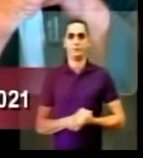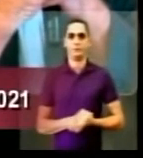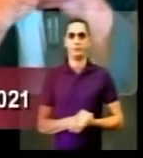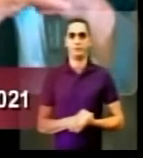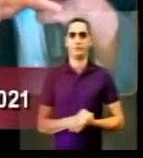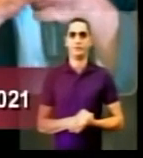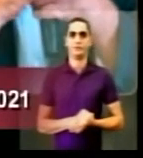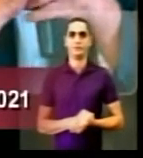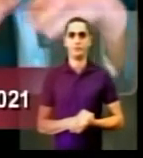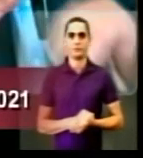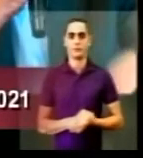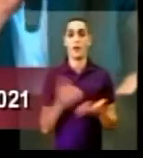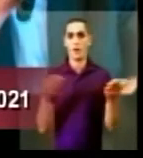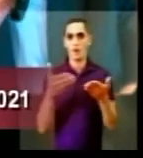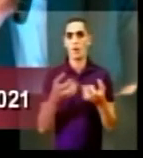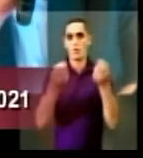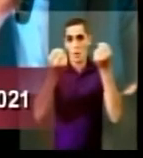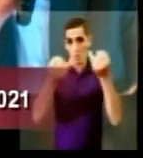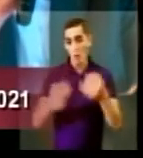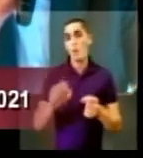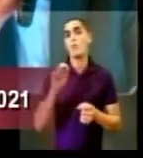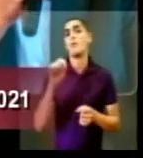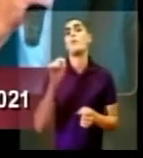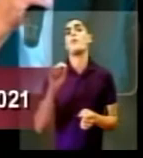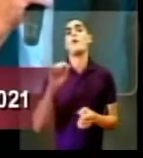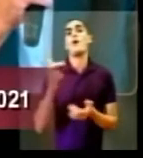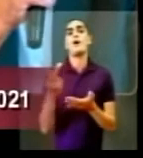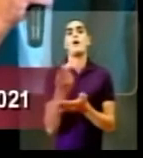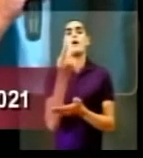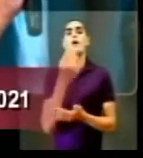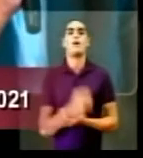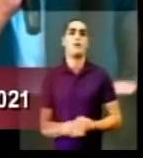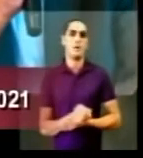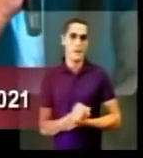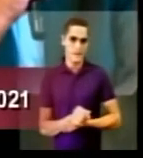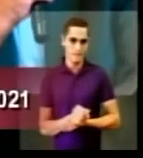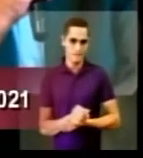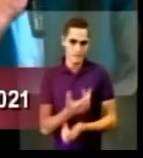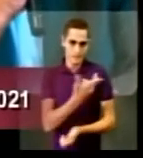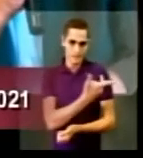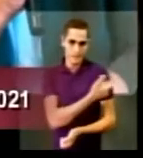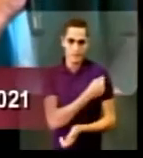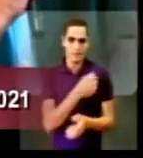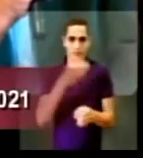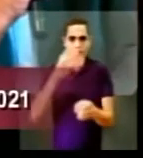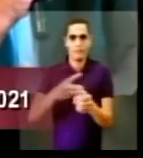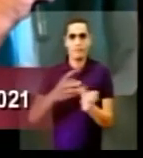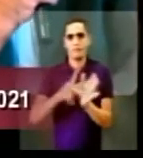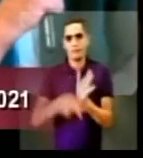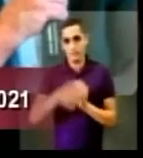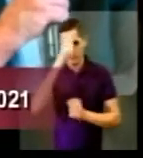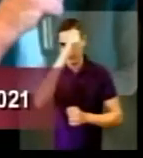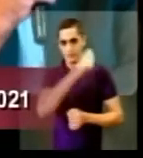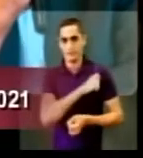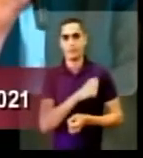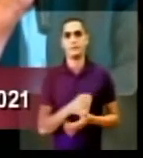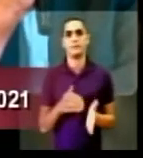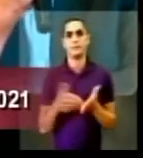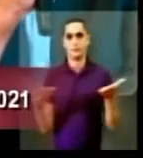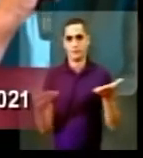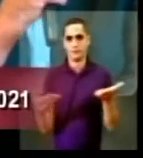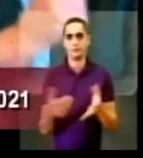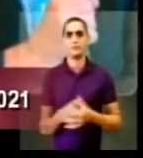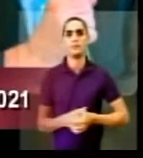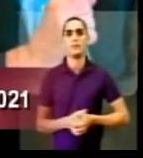Bom, agora nós vamos falar do que aconteceu em termos de vacinação no município de Rio Preto até agora. Nós